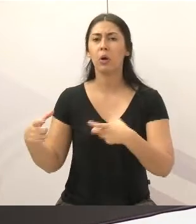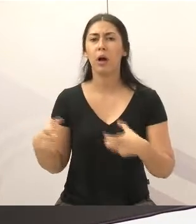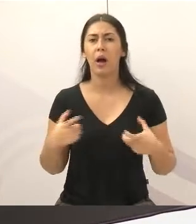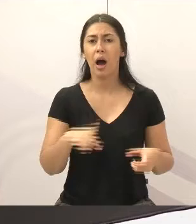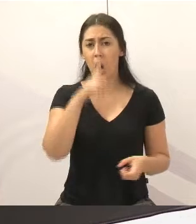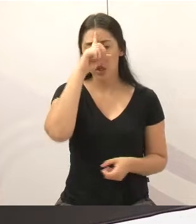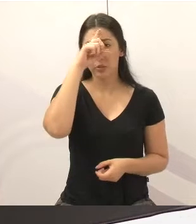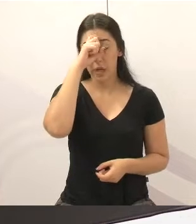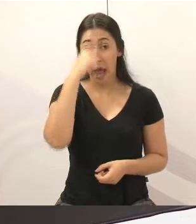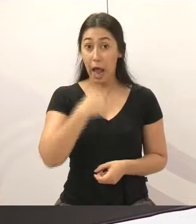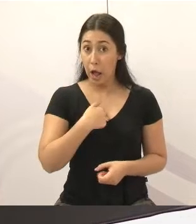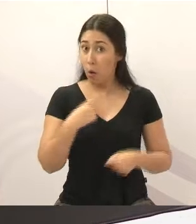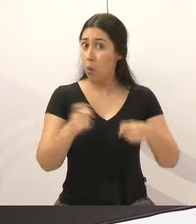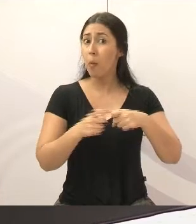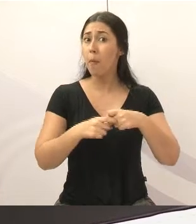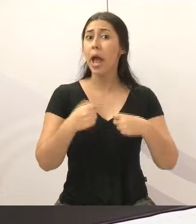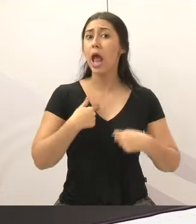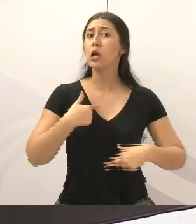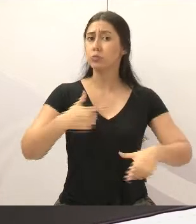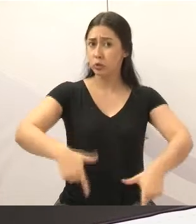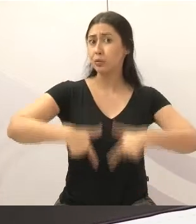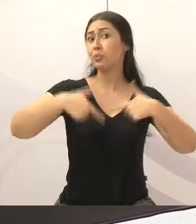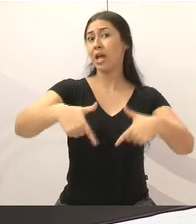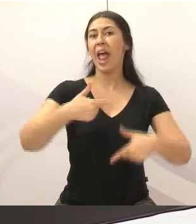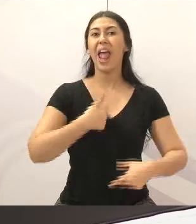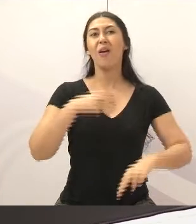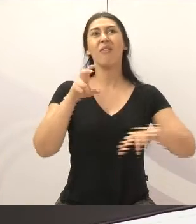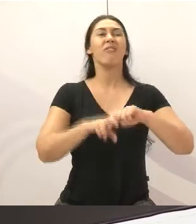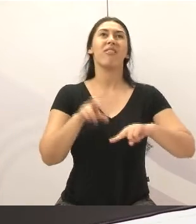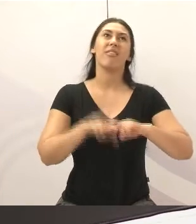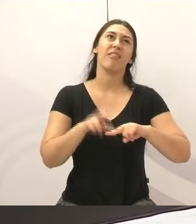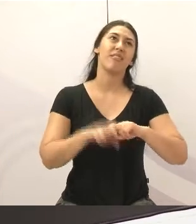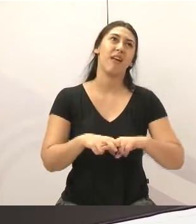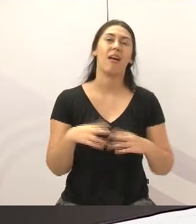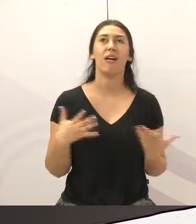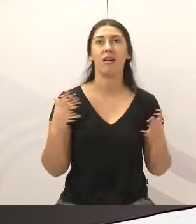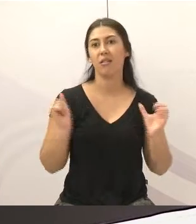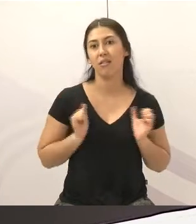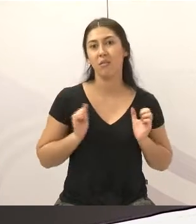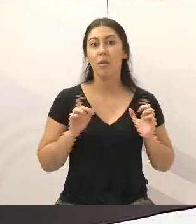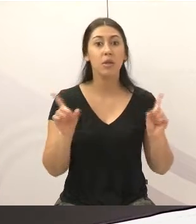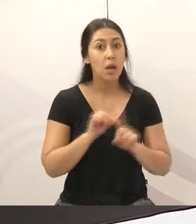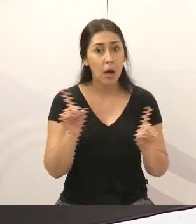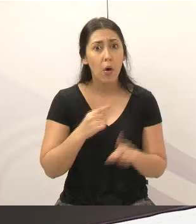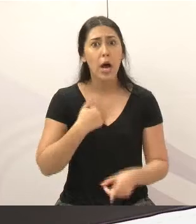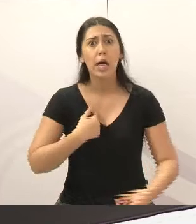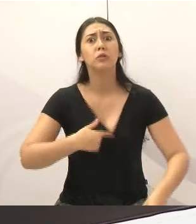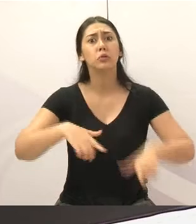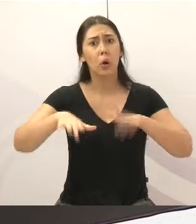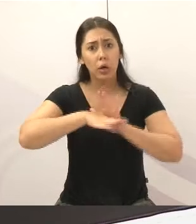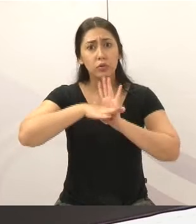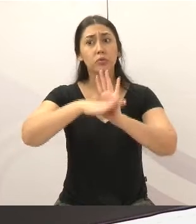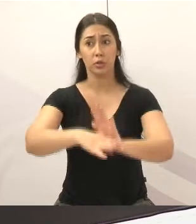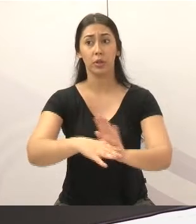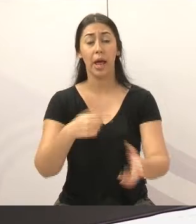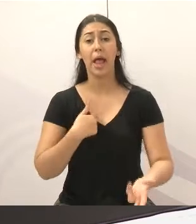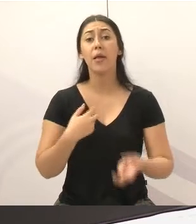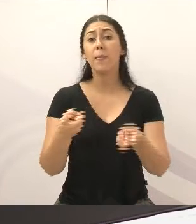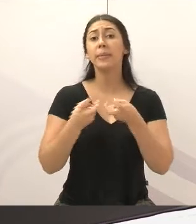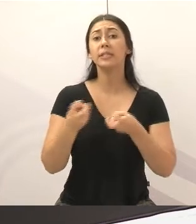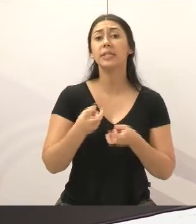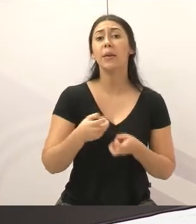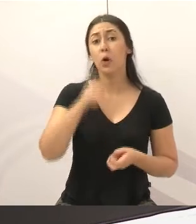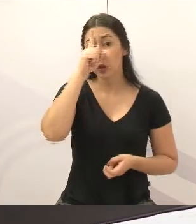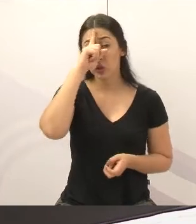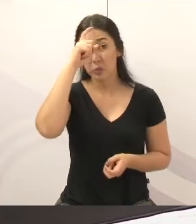sou médico, estou na linha de frente. Eu não estou atrás de uma cadeira, eu estou atendendo os pacientes doentes. E conheço a dificuldade que tem os hospitais